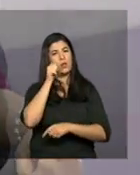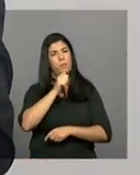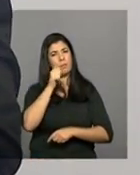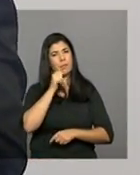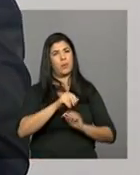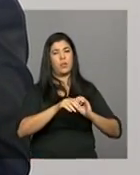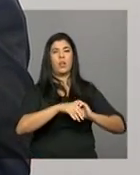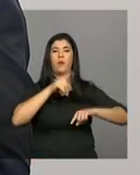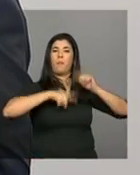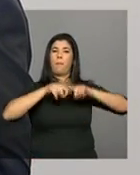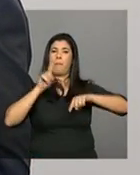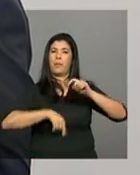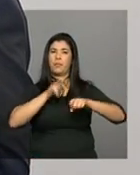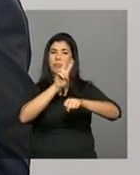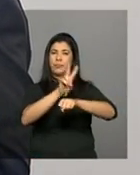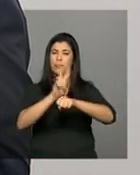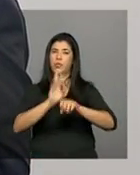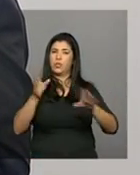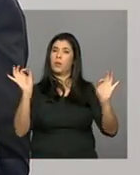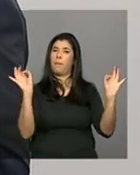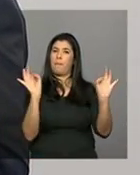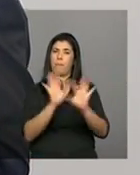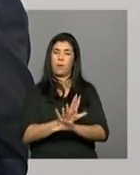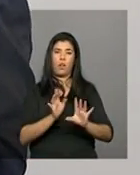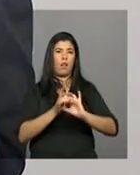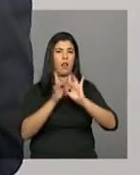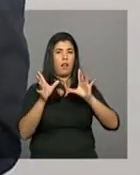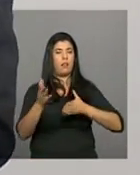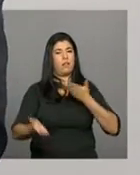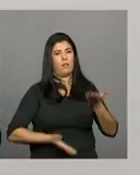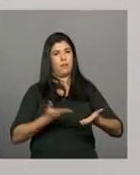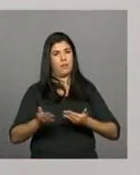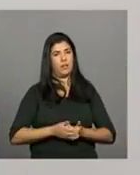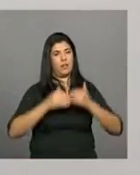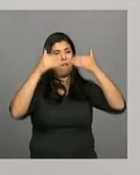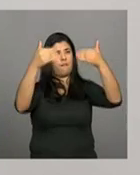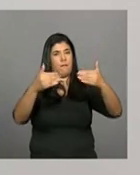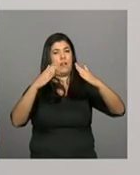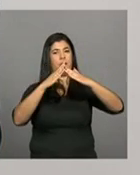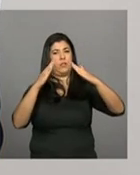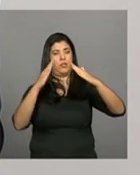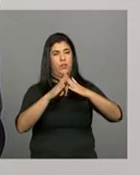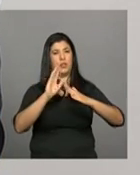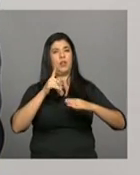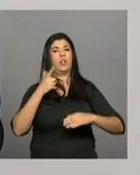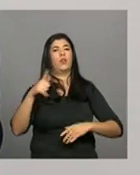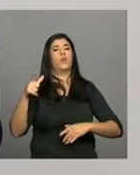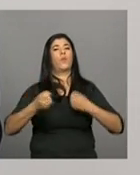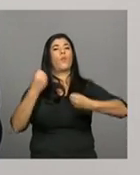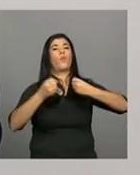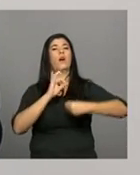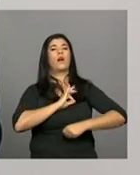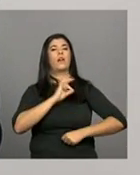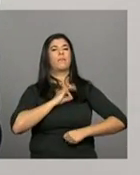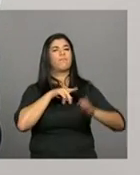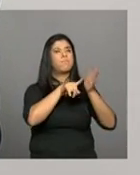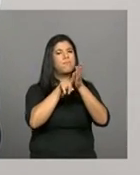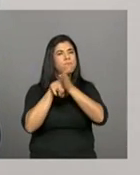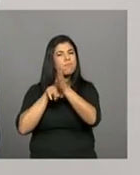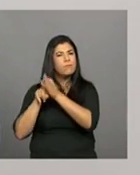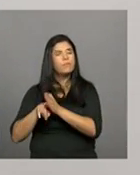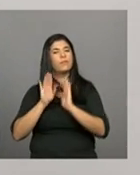protetivas, já está pronta à disposição e já está em frente à Casa da Mulher Brasileira com algumas viaturas. Em breve